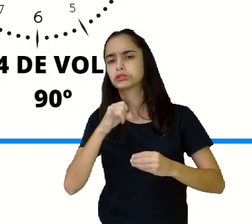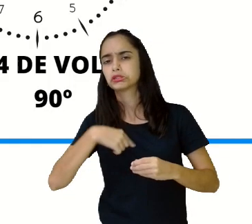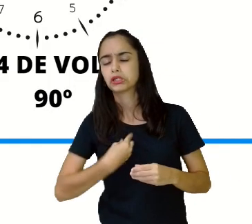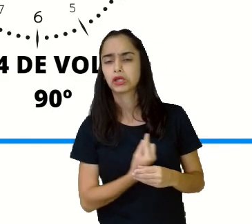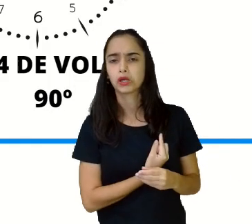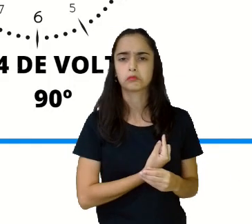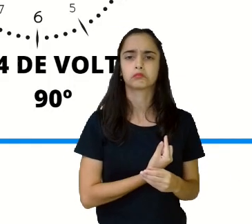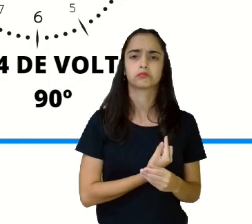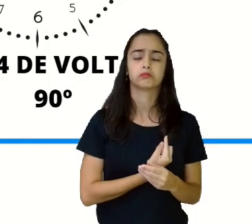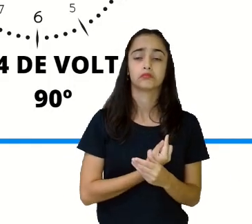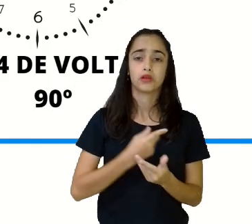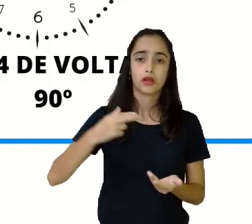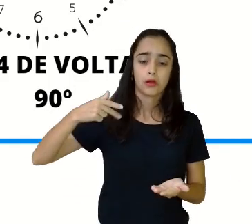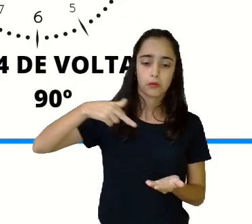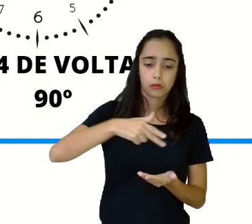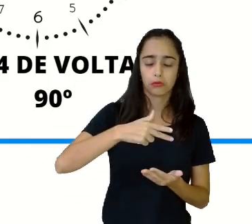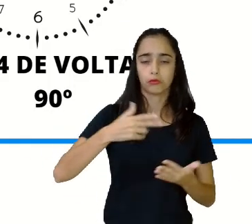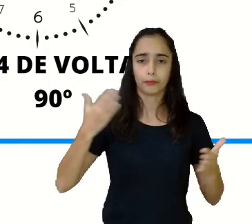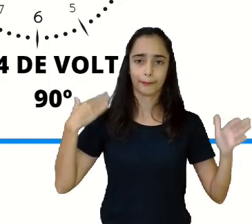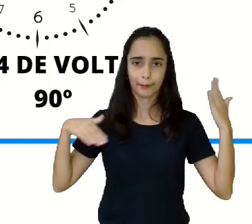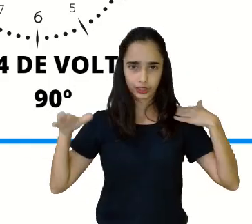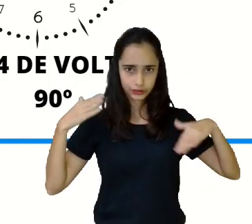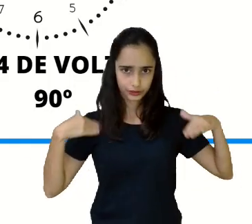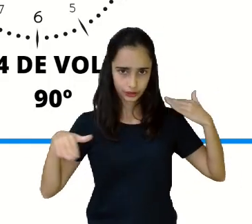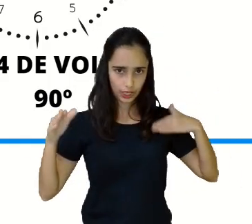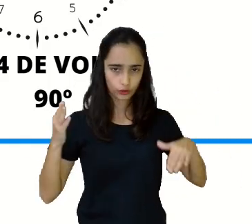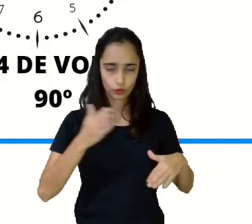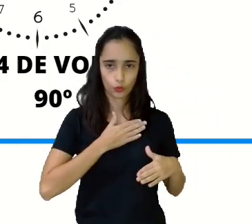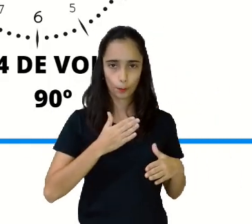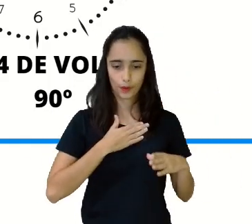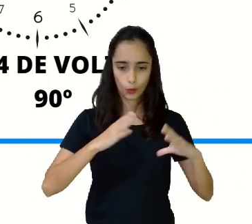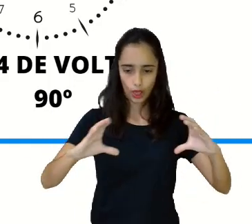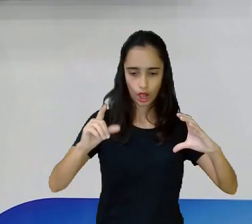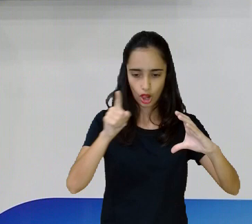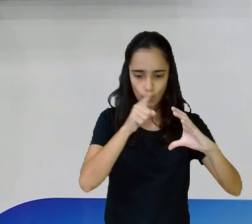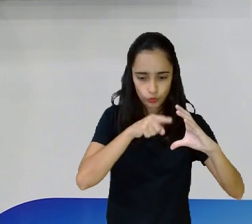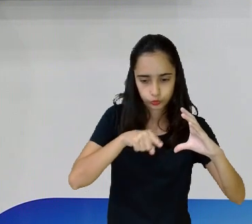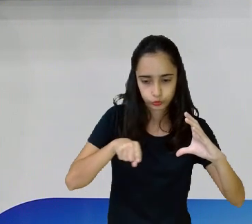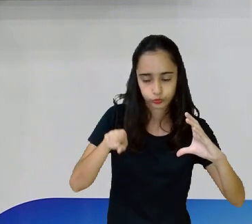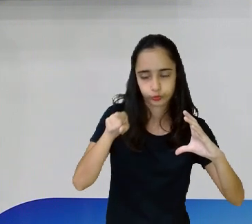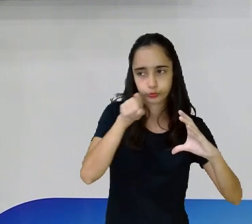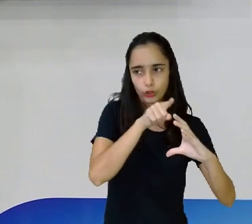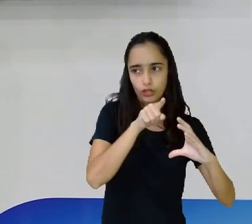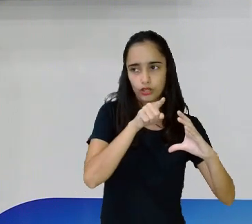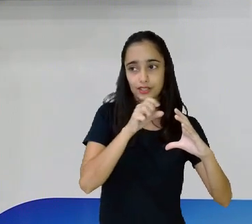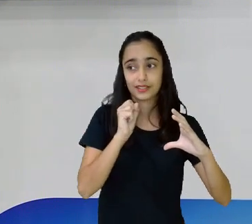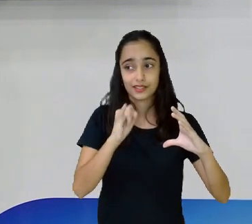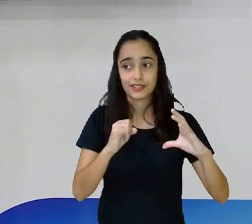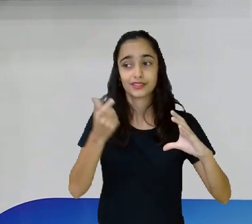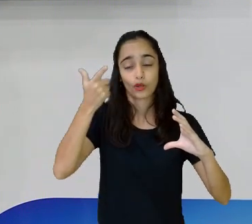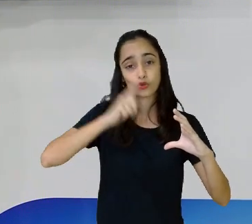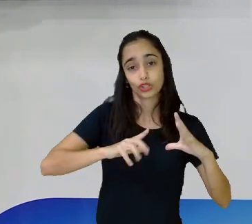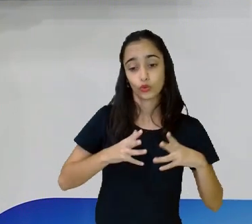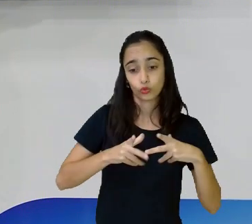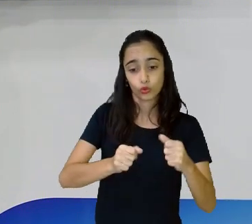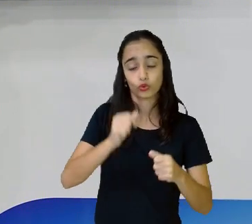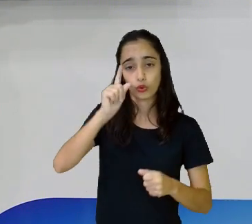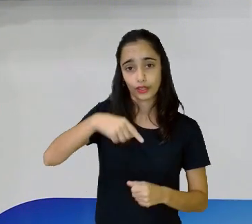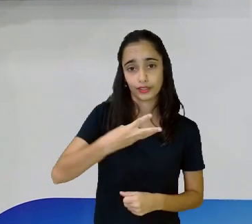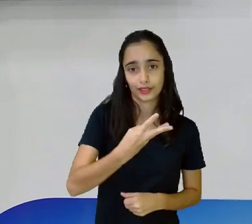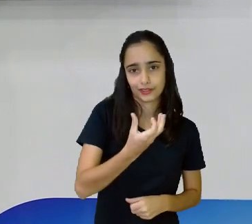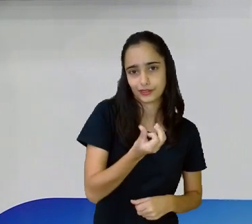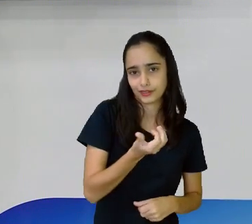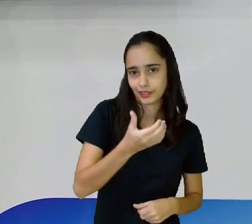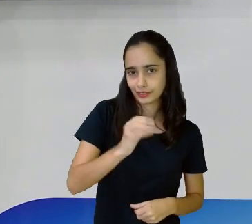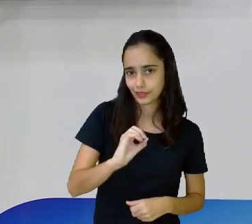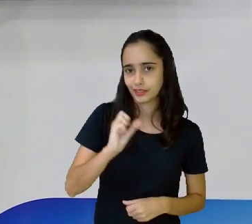meu relógio inteiro, é a volta de 360. Se eu dei meia volta,